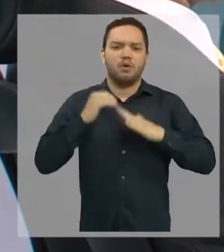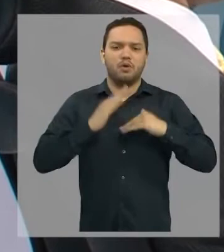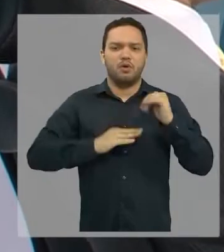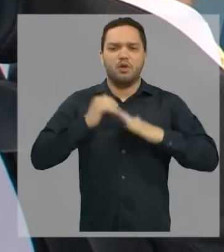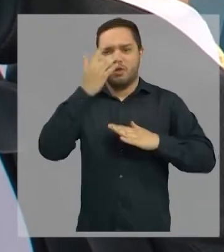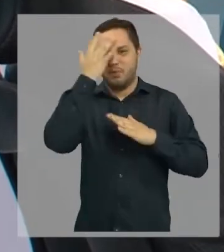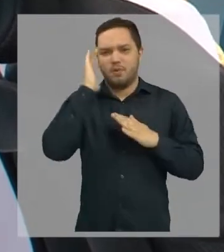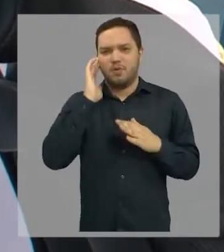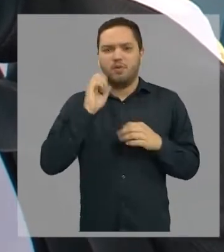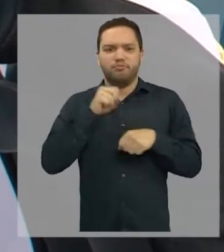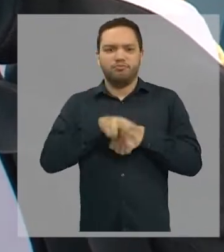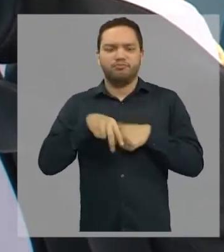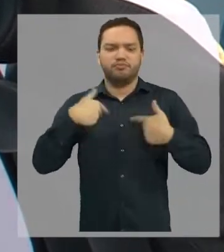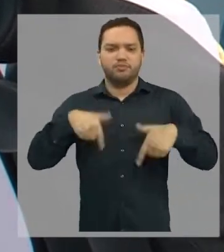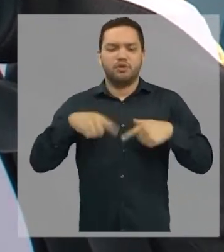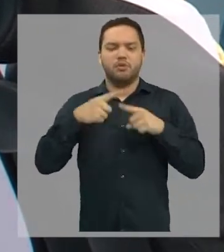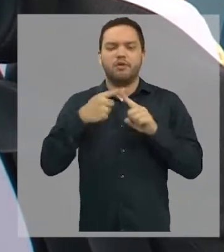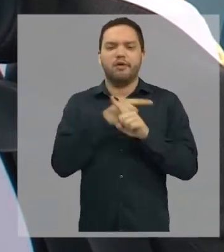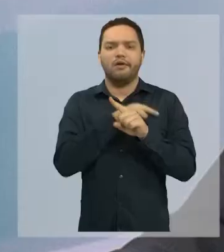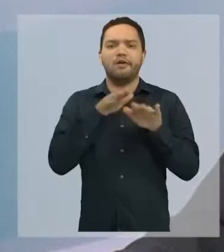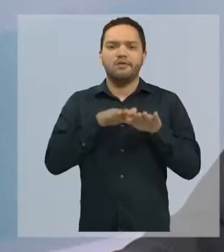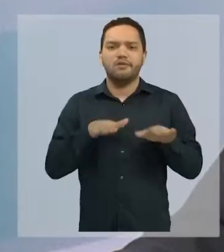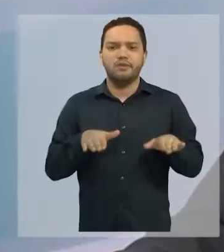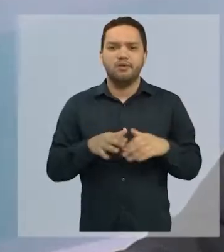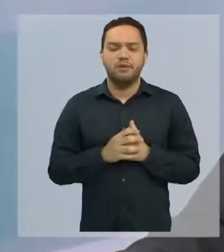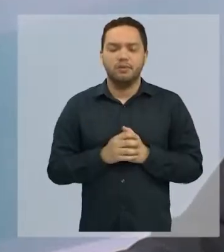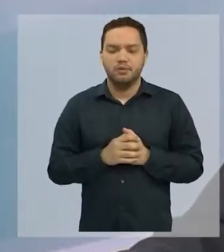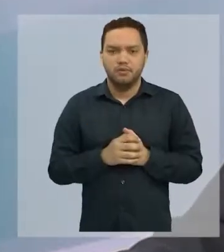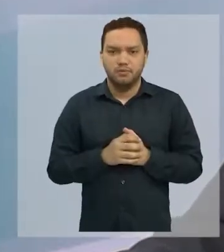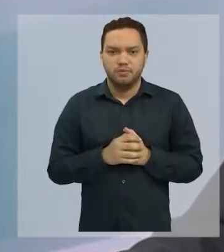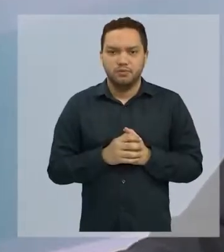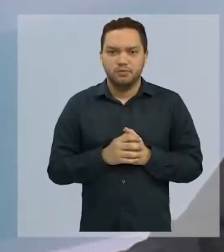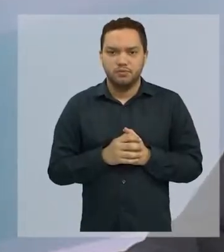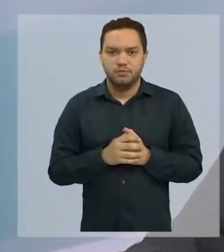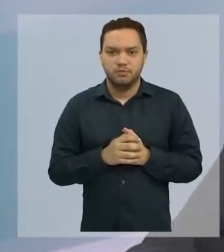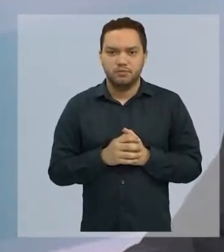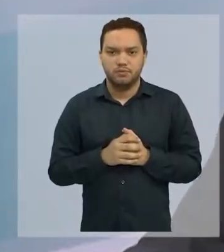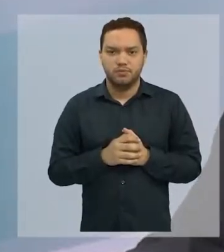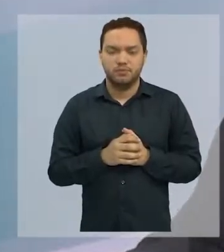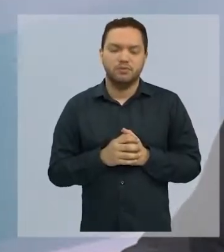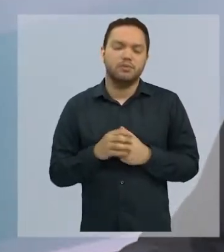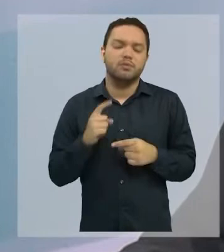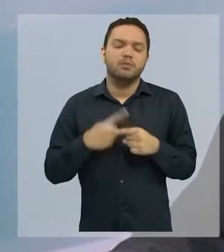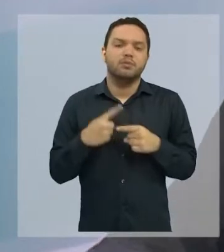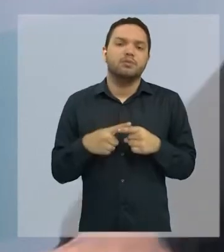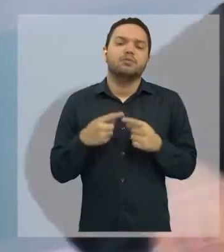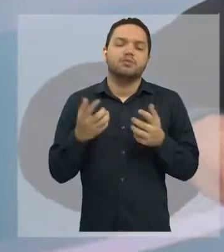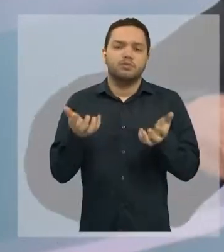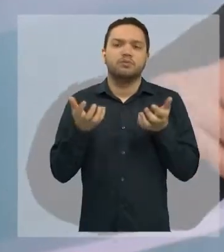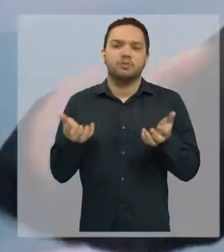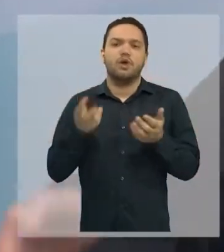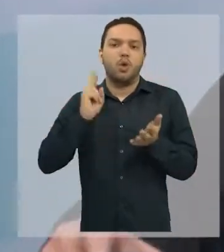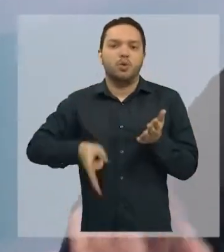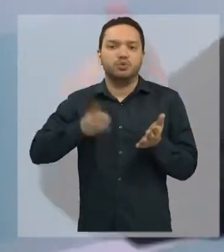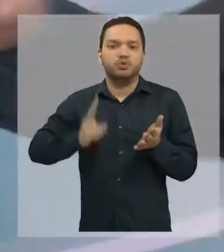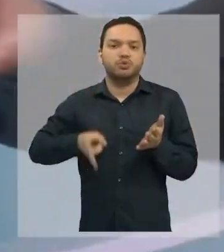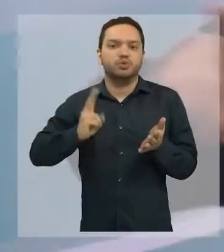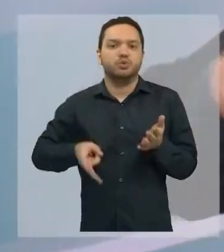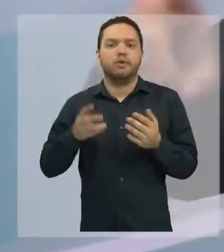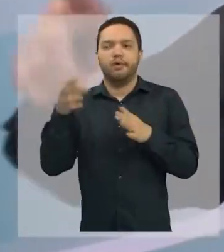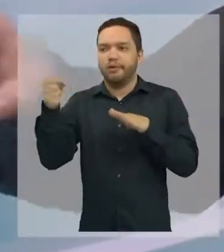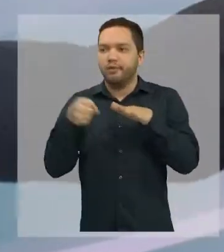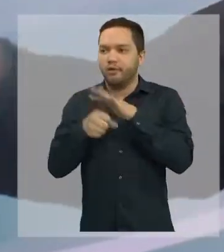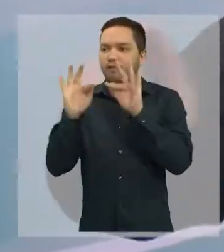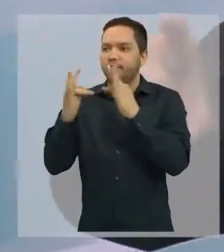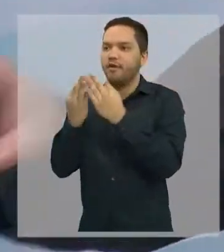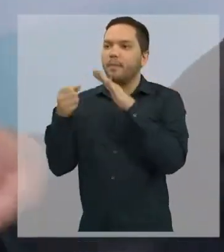os feudos políticos. Essas pessoas administravam assim, através da cooptação, porque queriam se manter no poder, queriam botar